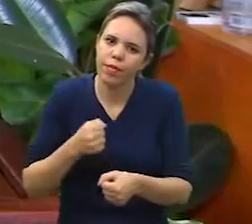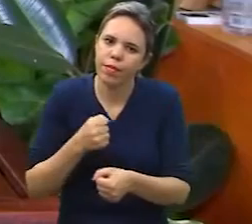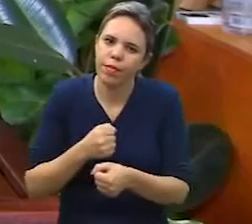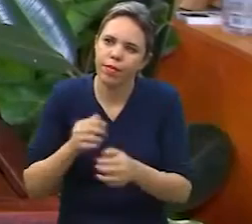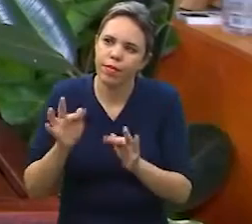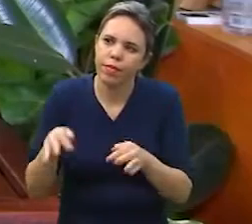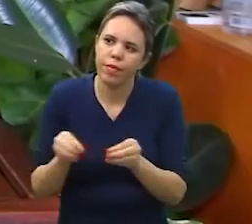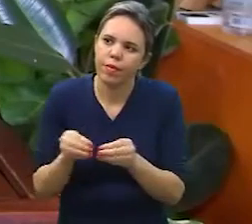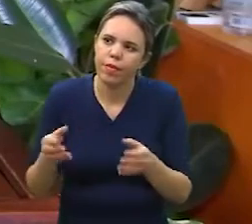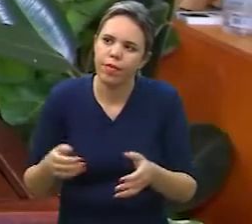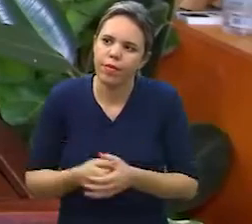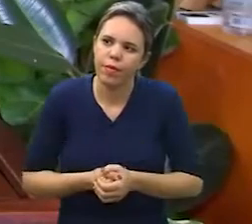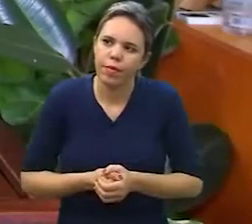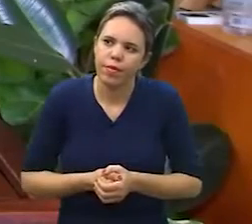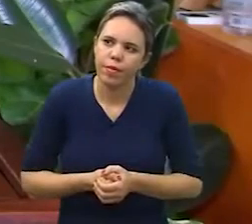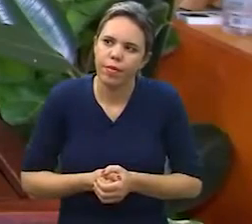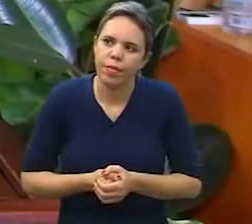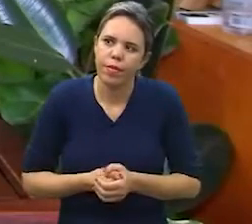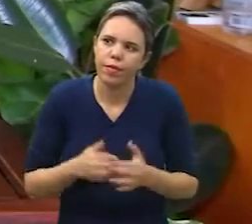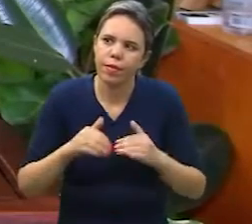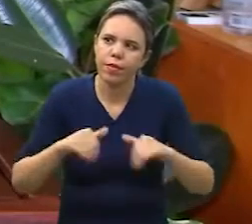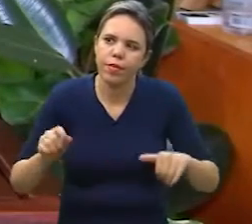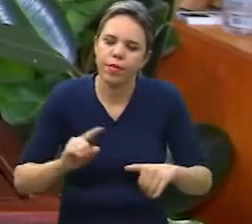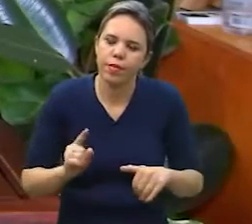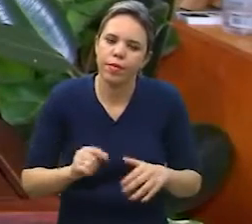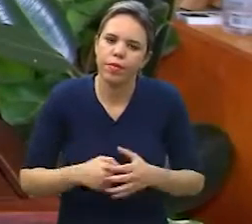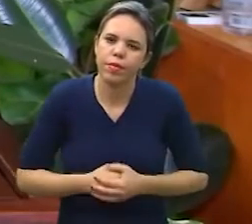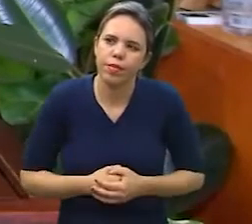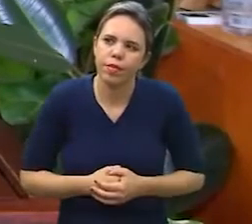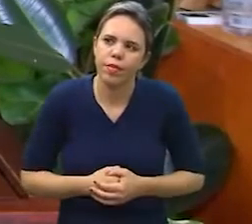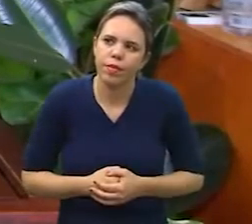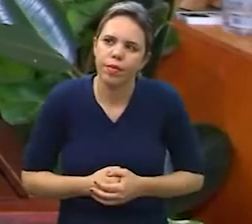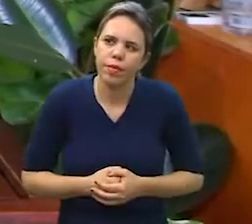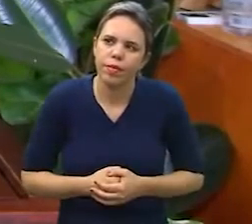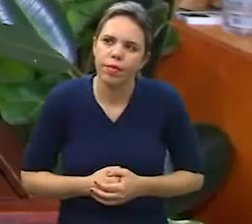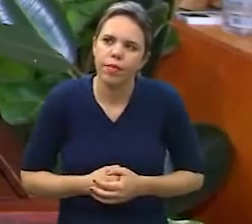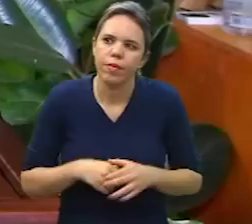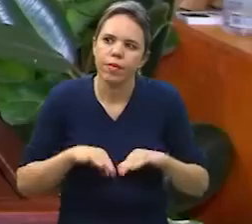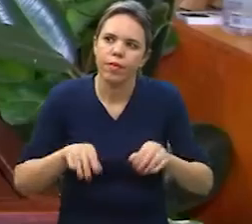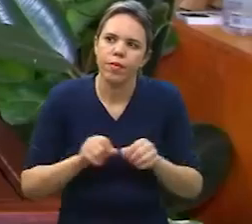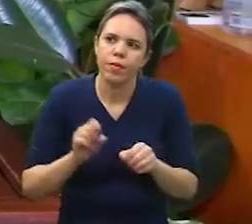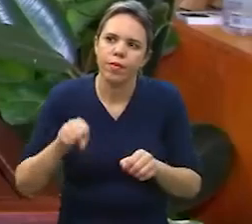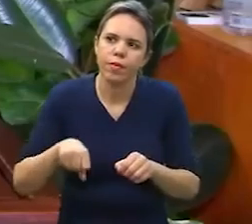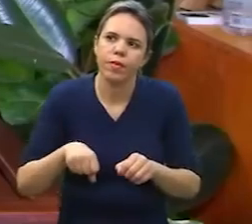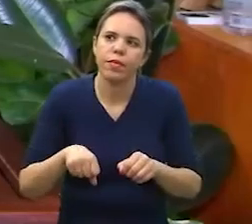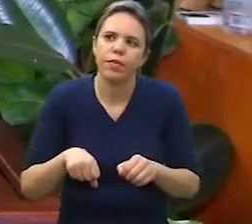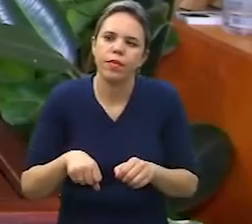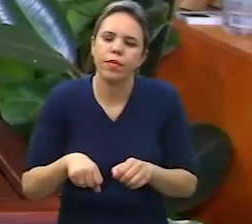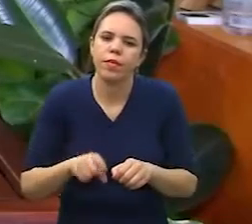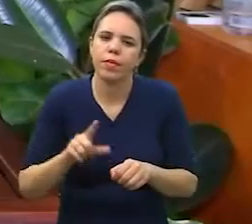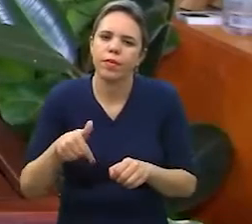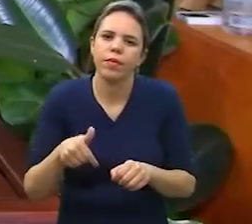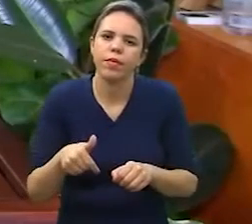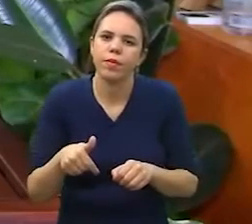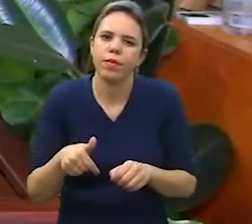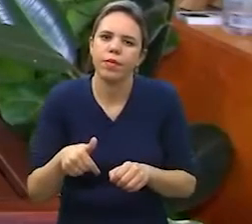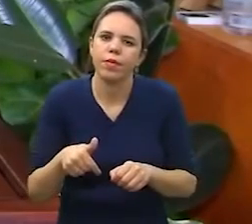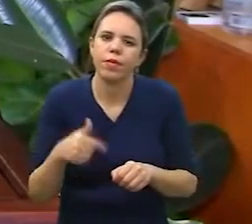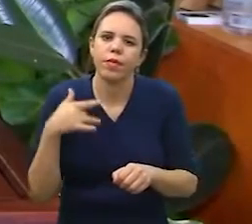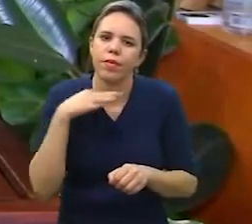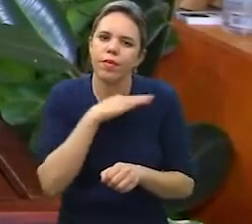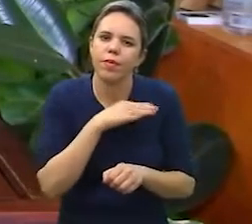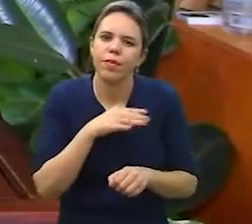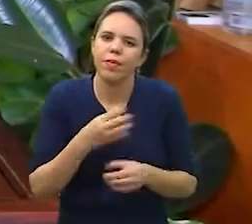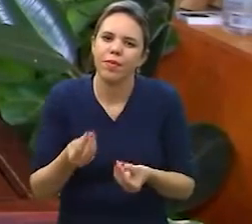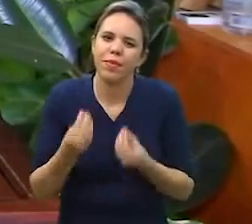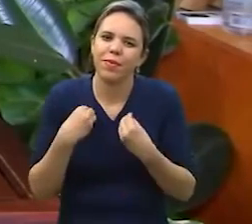eu finalizar. Não vou dividir, não. Não, eu vou dividir. Eu vou dividir e aí eu vou pegar uma mais